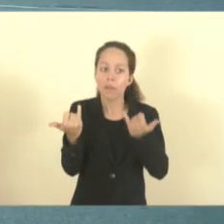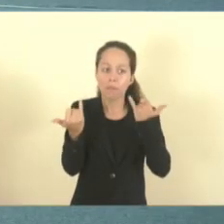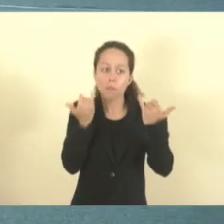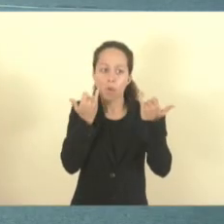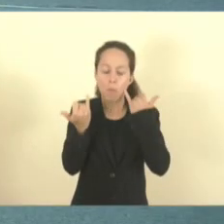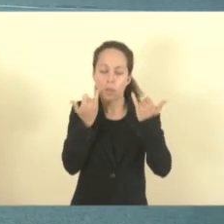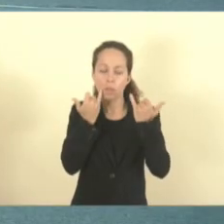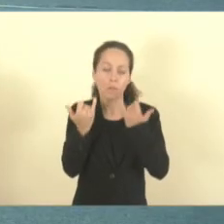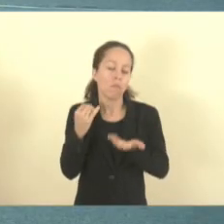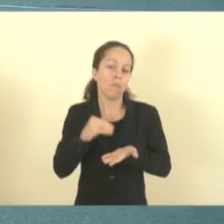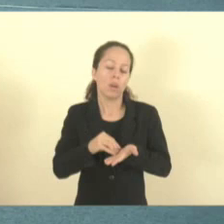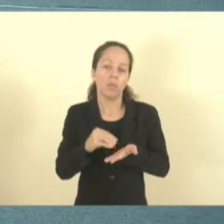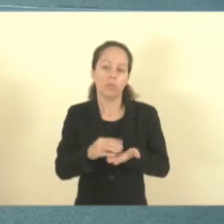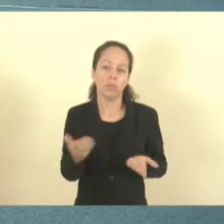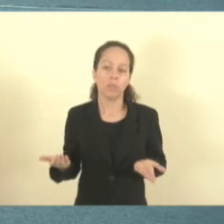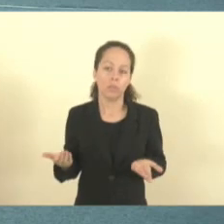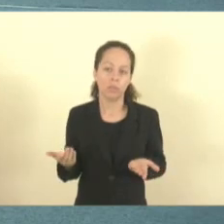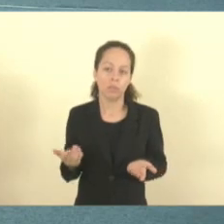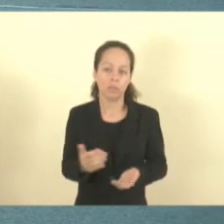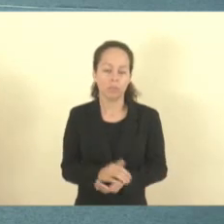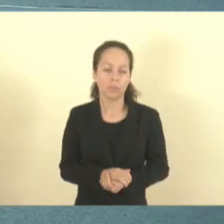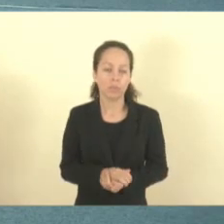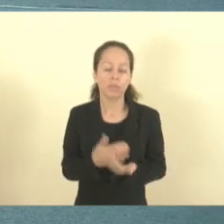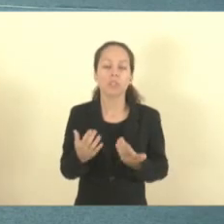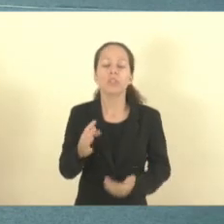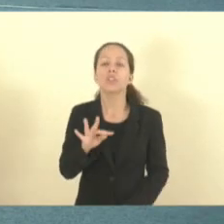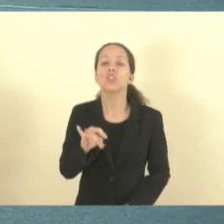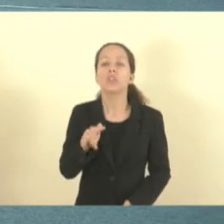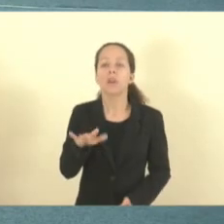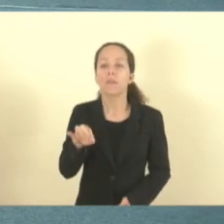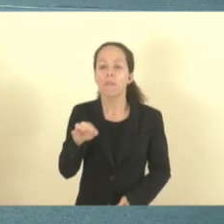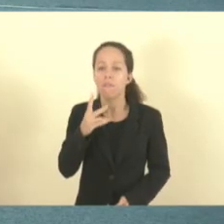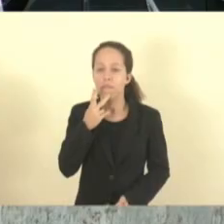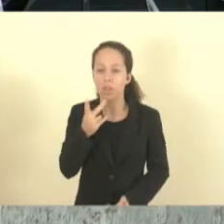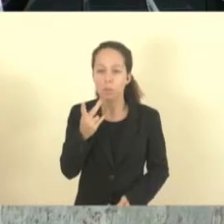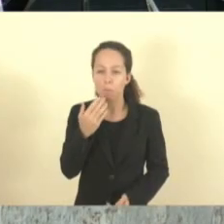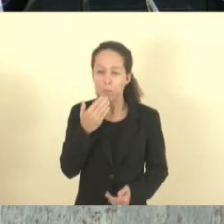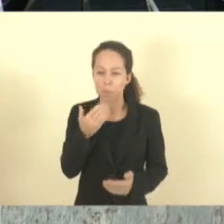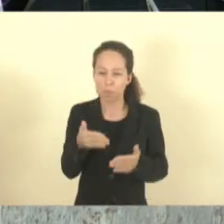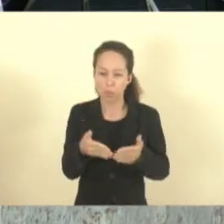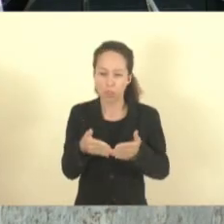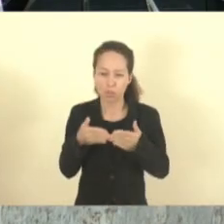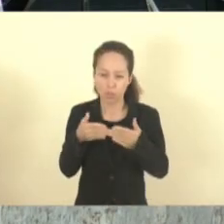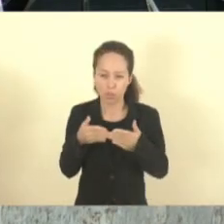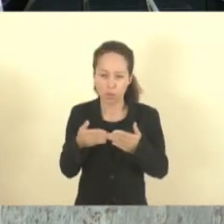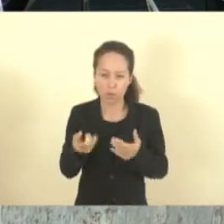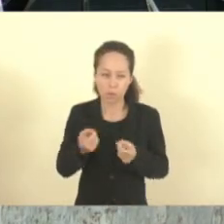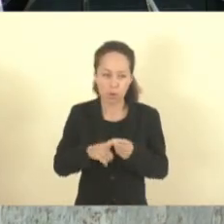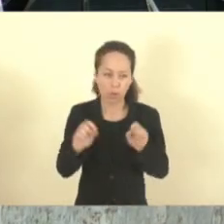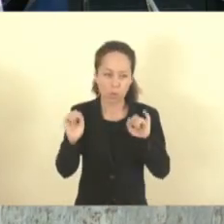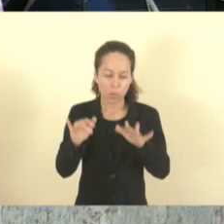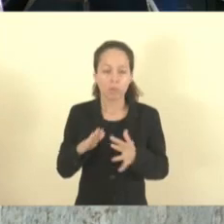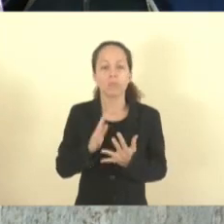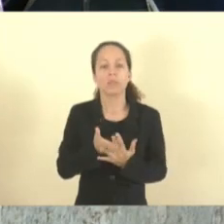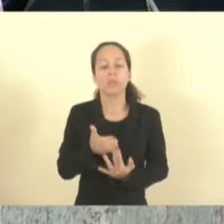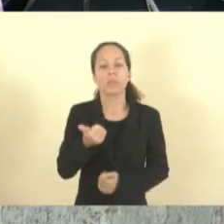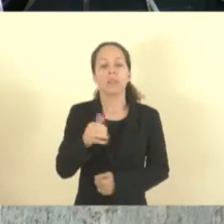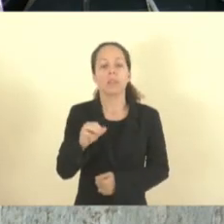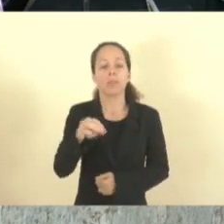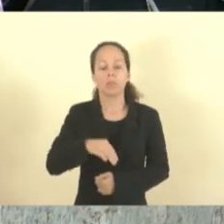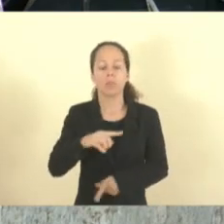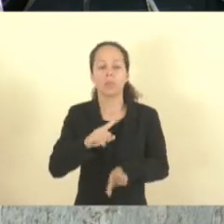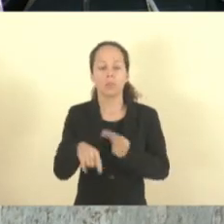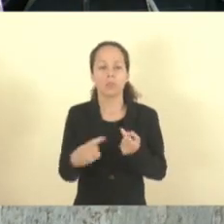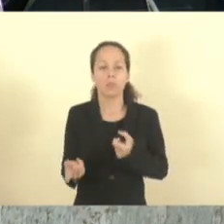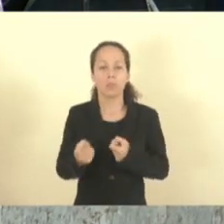bom? Então, como o deputado Thiago retirou o pedido momentaneamente, nós vamos suspender por 10 minutos. Depois a gente faz a